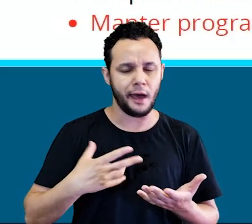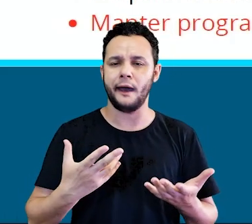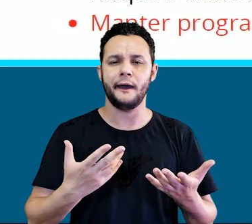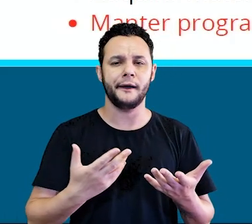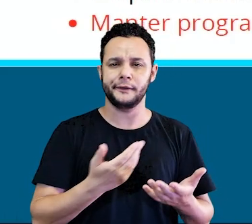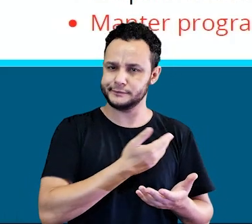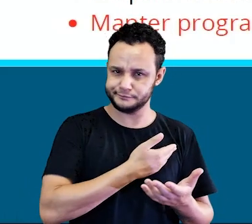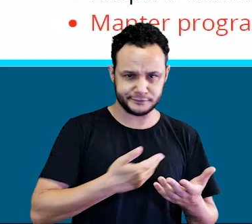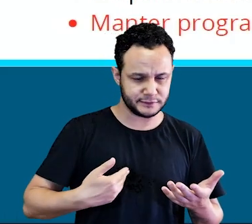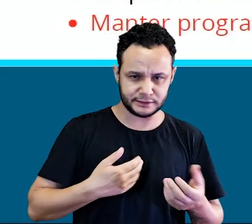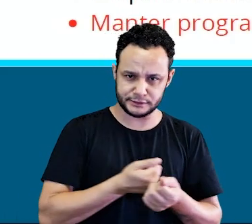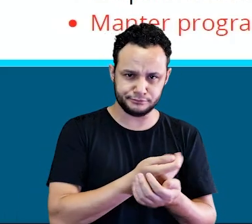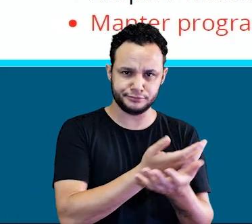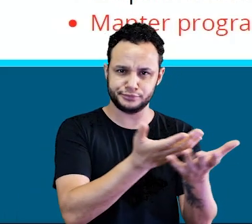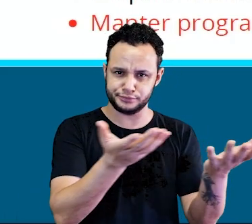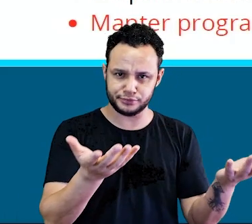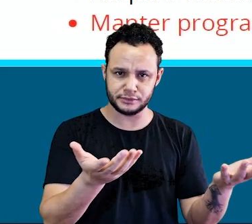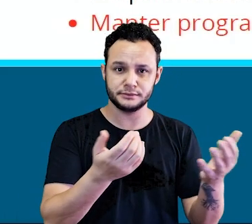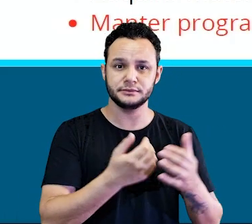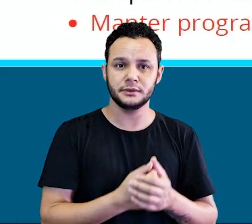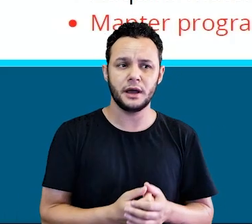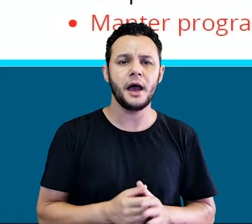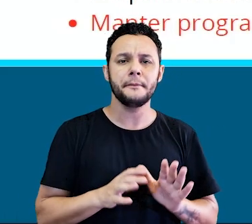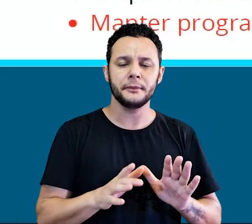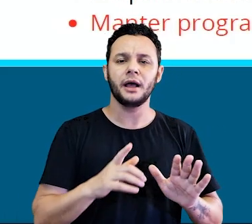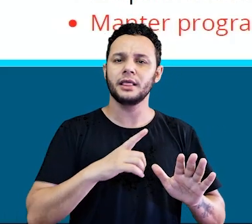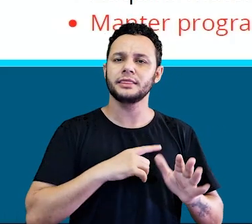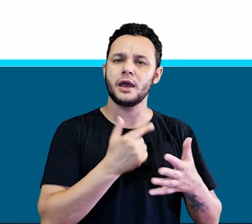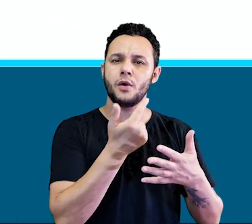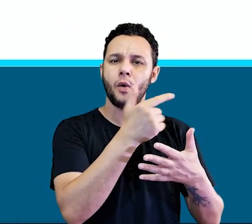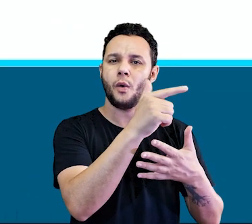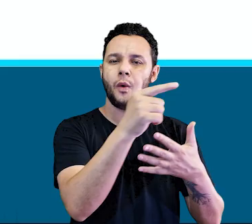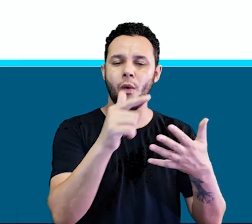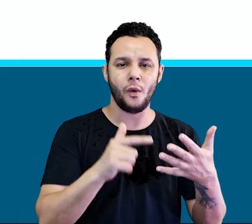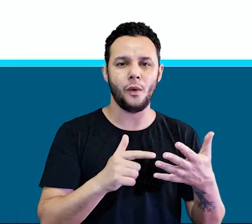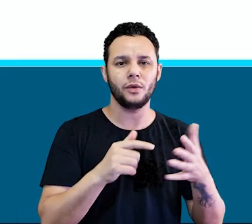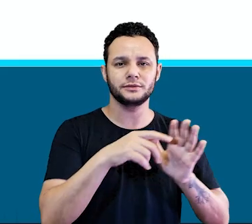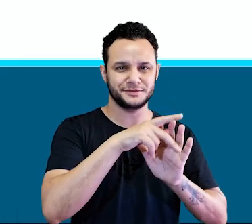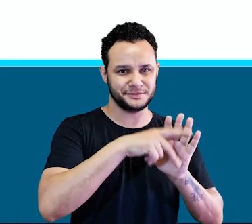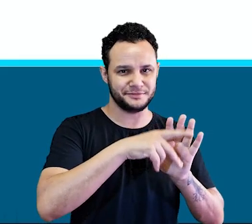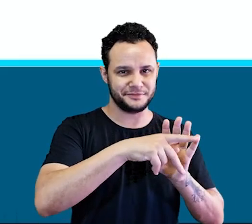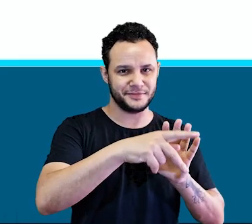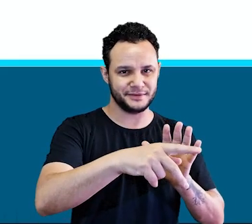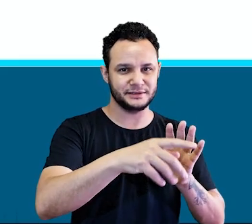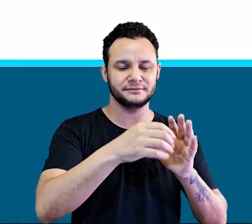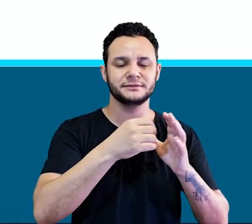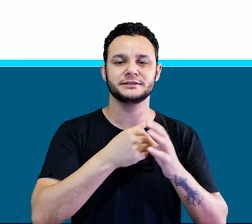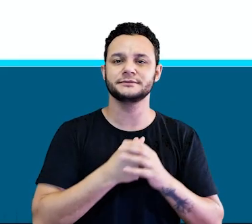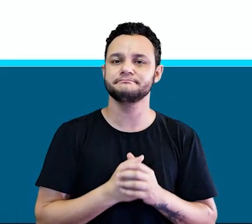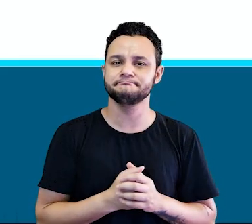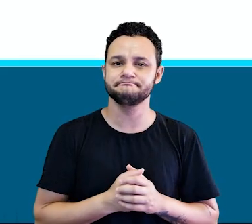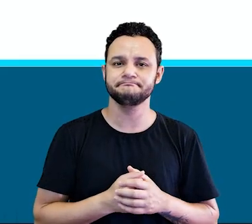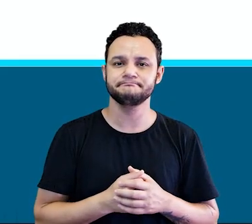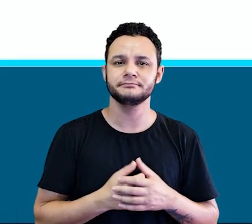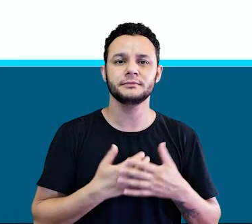e manter também alguns programas de transporte escolar, mas a gente também tem outros programas relacionados a isso,